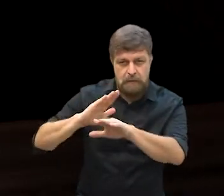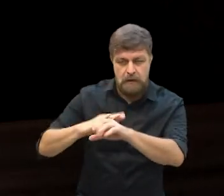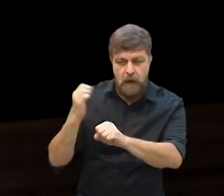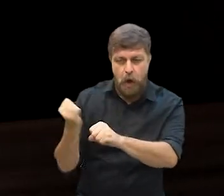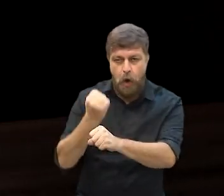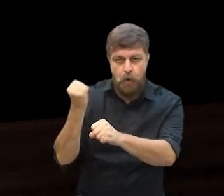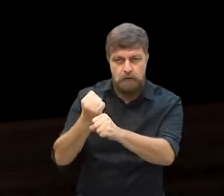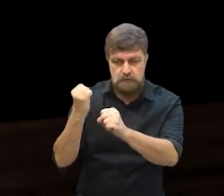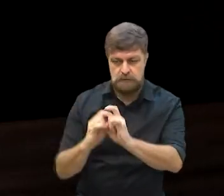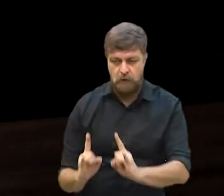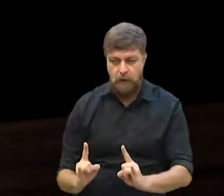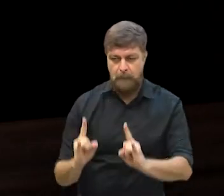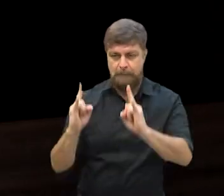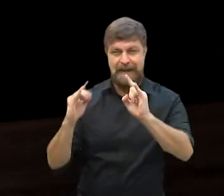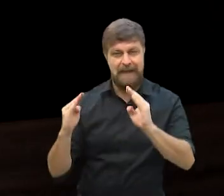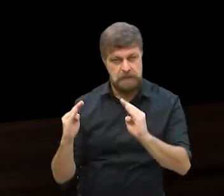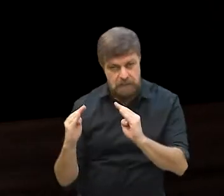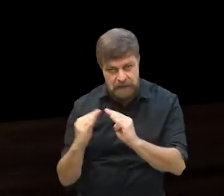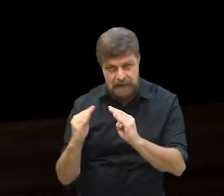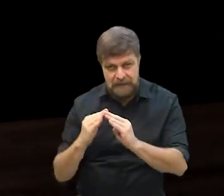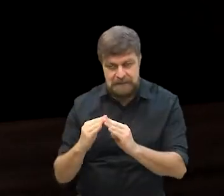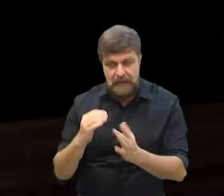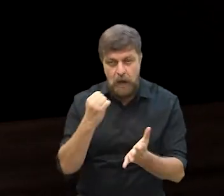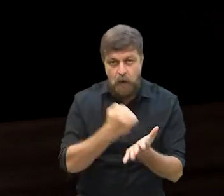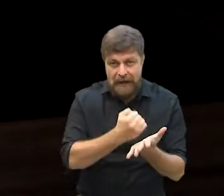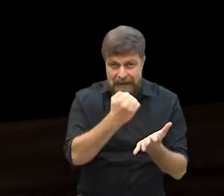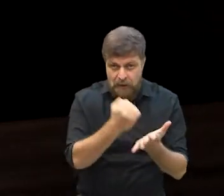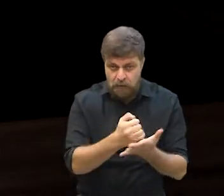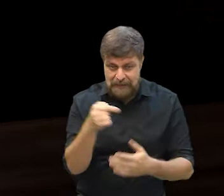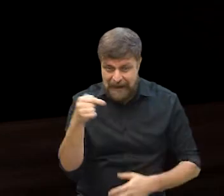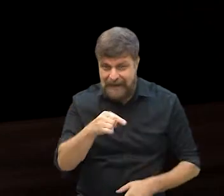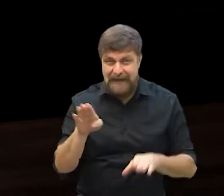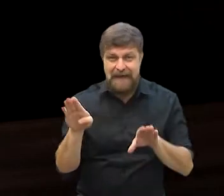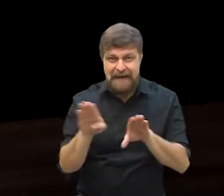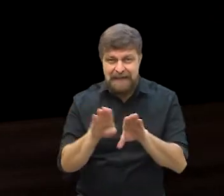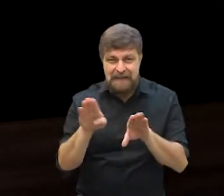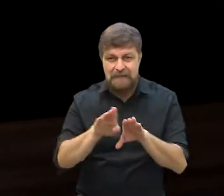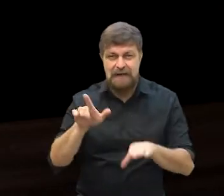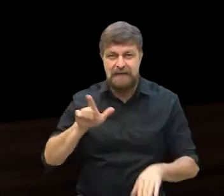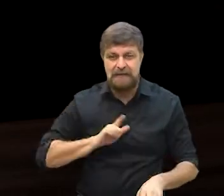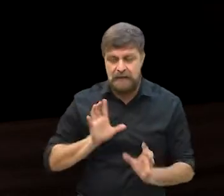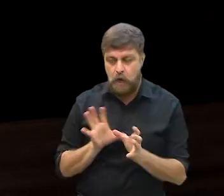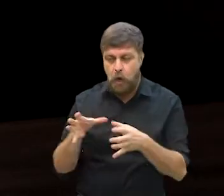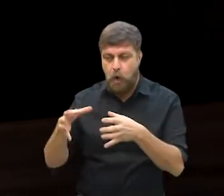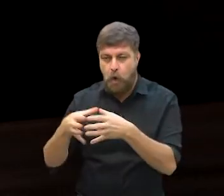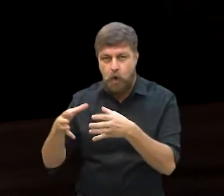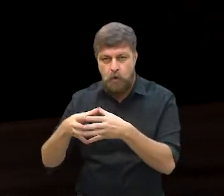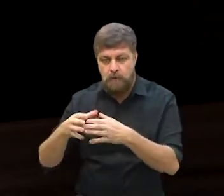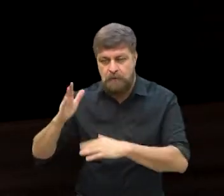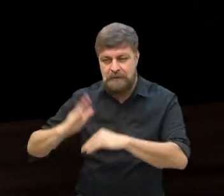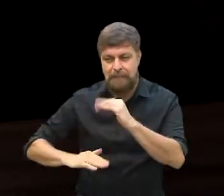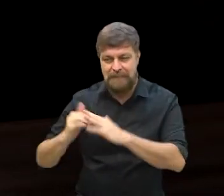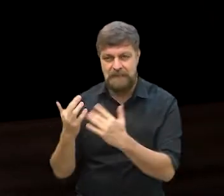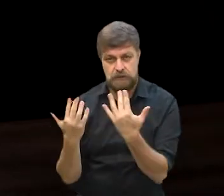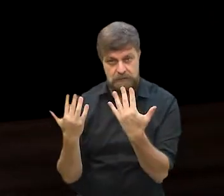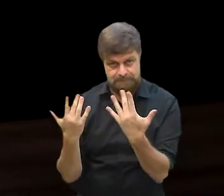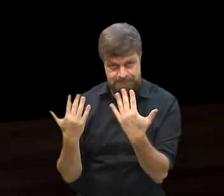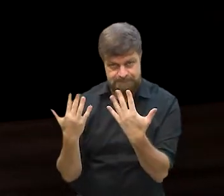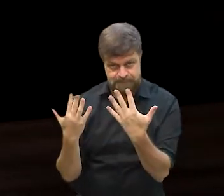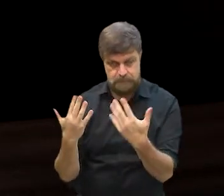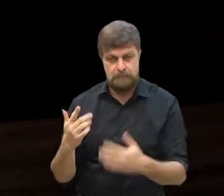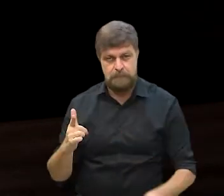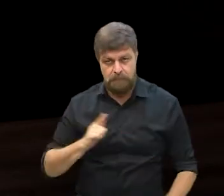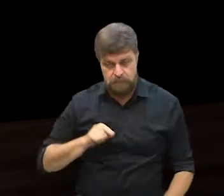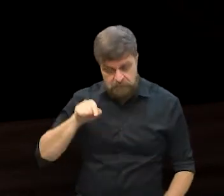a construção civil e a cada serviço contratado, ele também faz a contratação de equipes de mão de